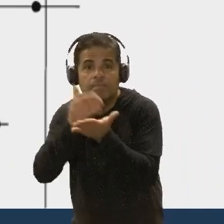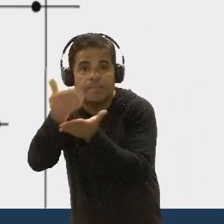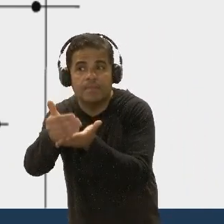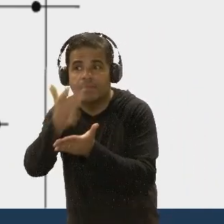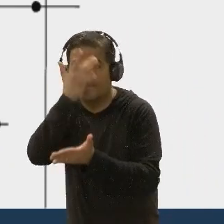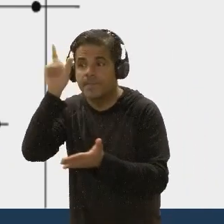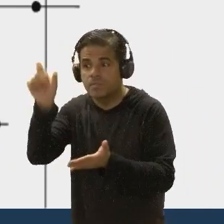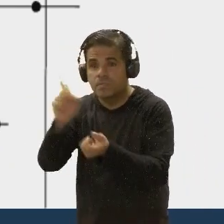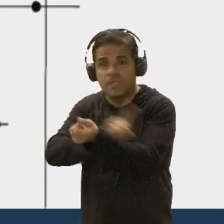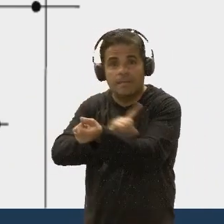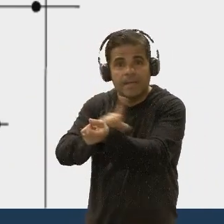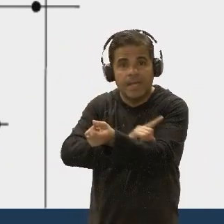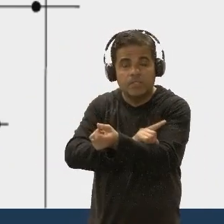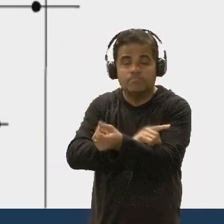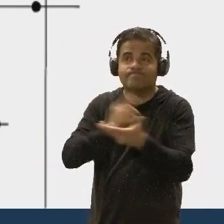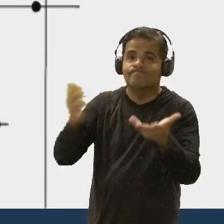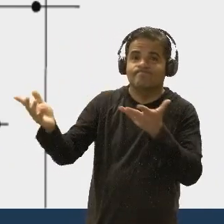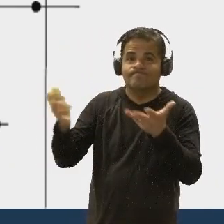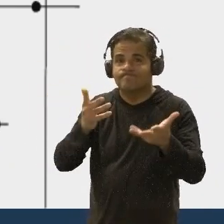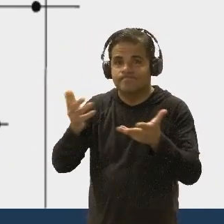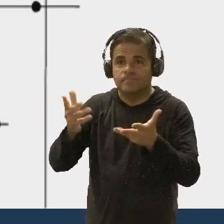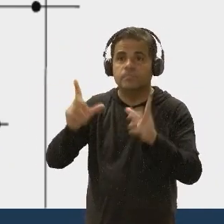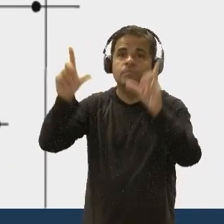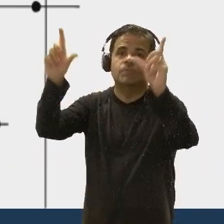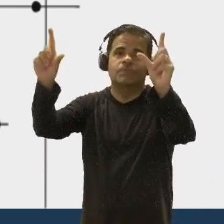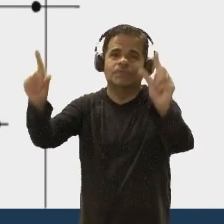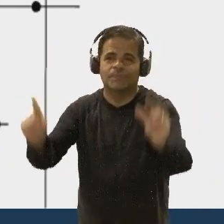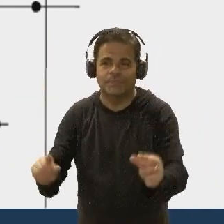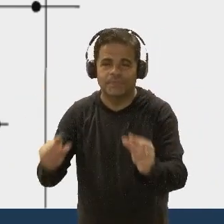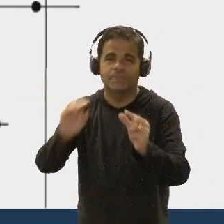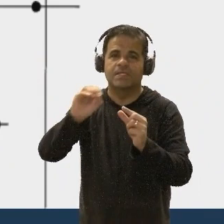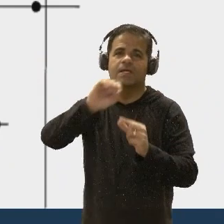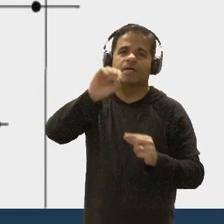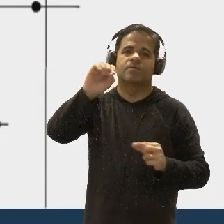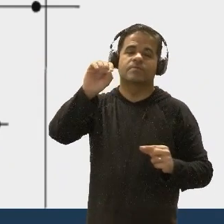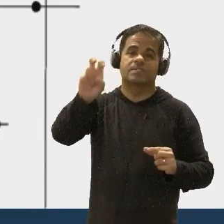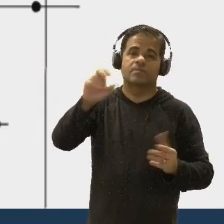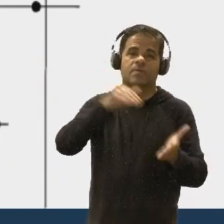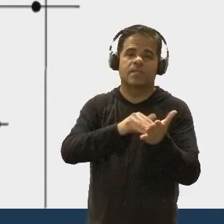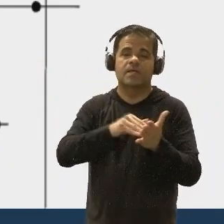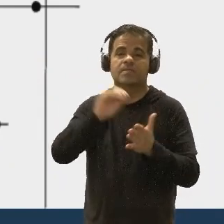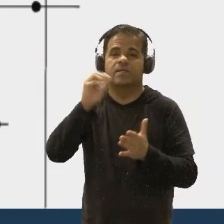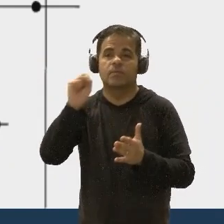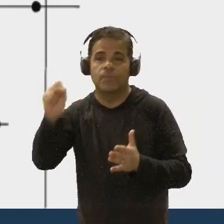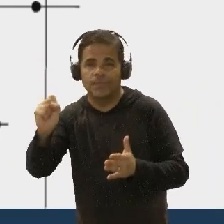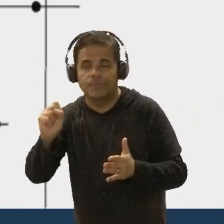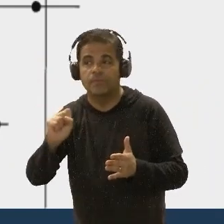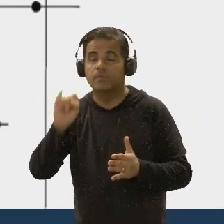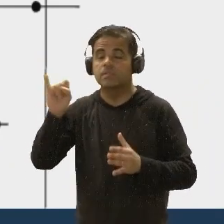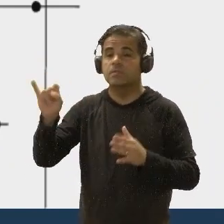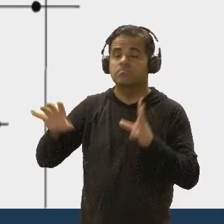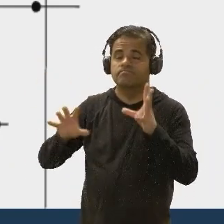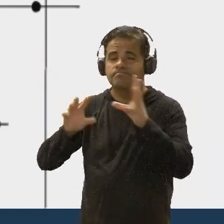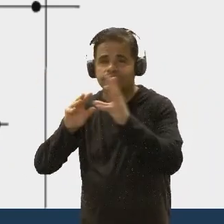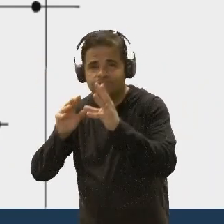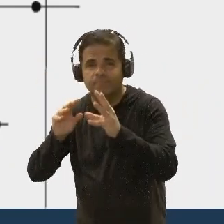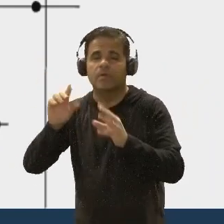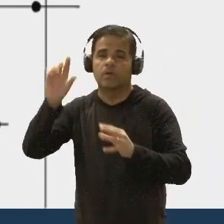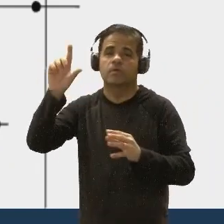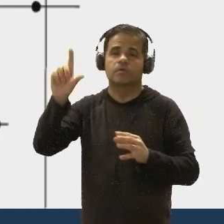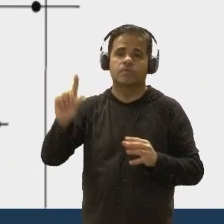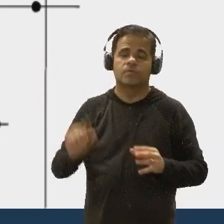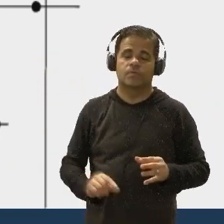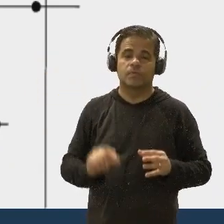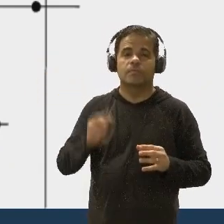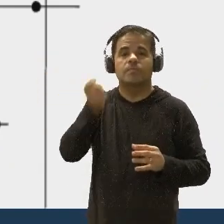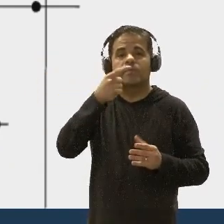para o diabetes, eu tô justamente diminuindo 0,5 a 0,8. Quer dizer, se eu suplemento, eu diminuo o